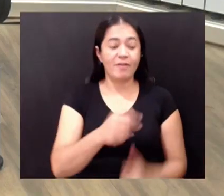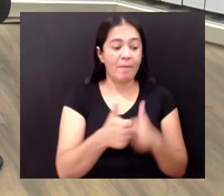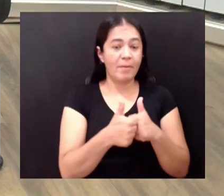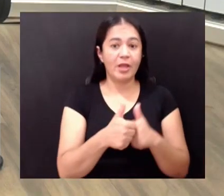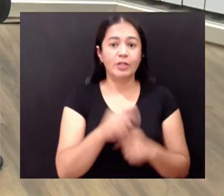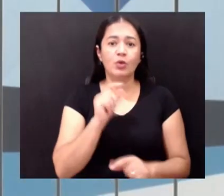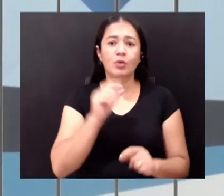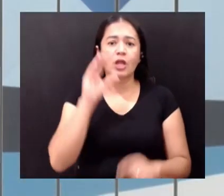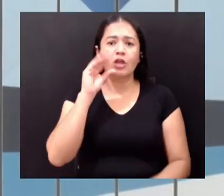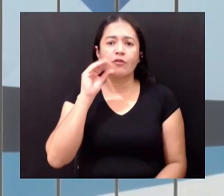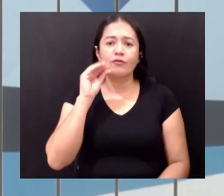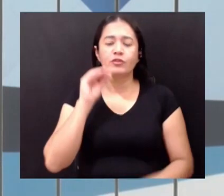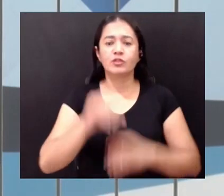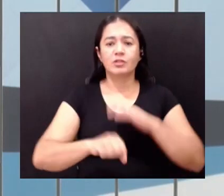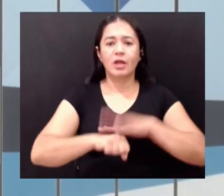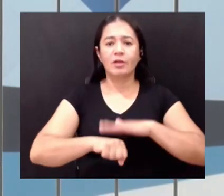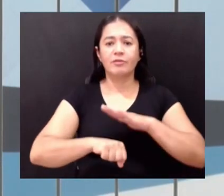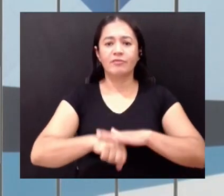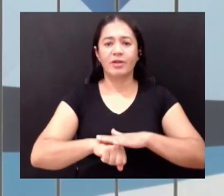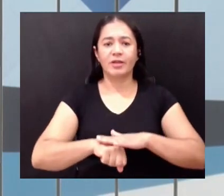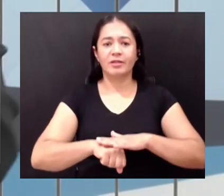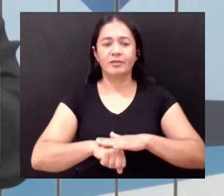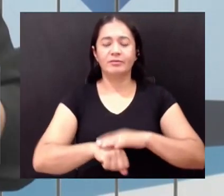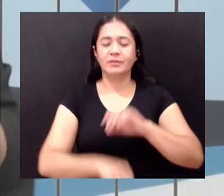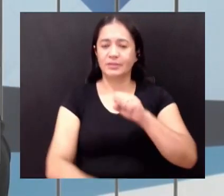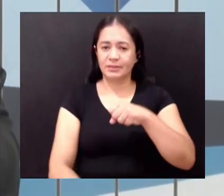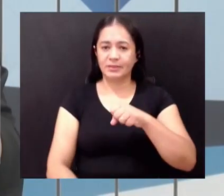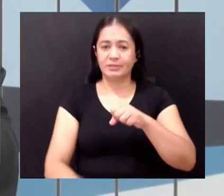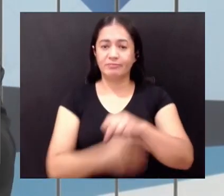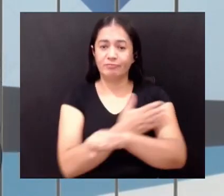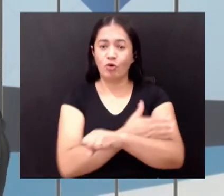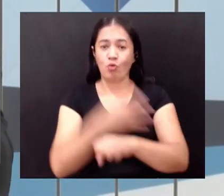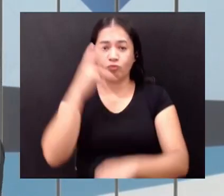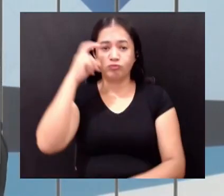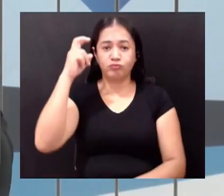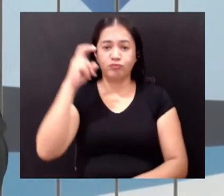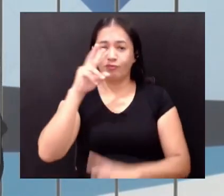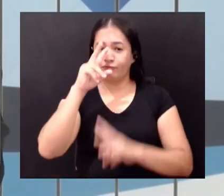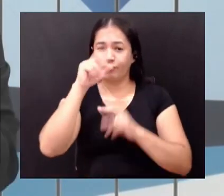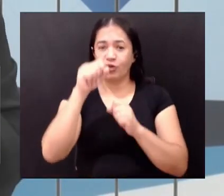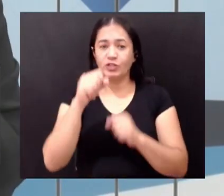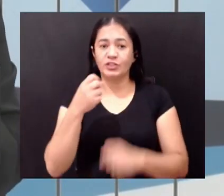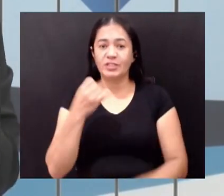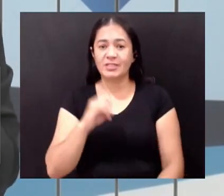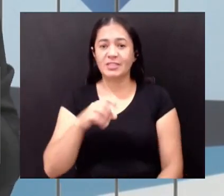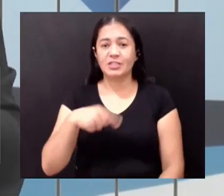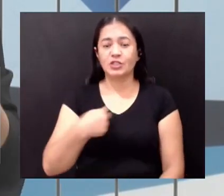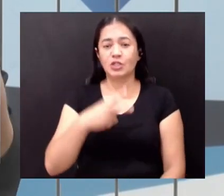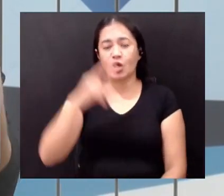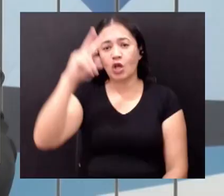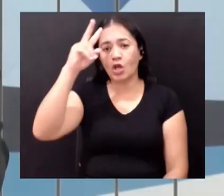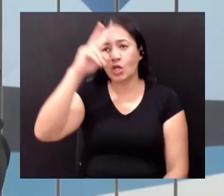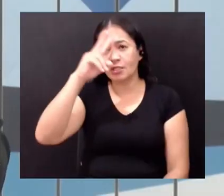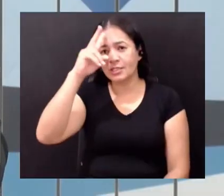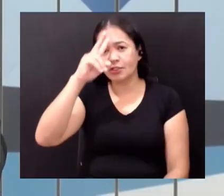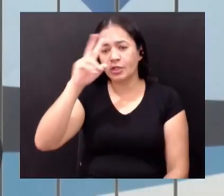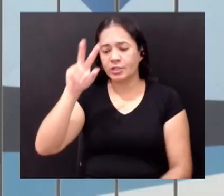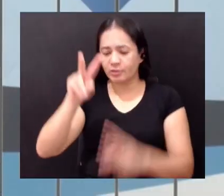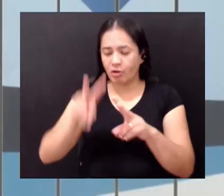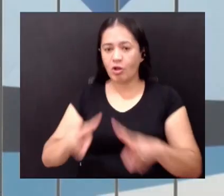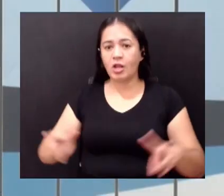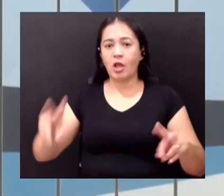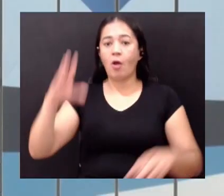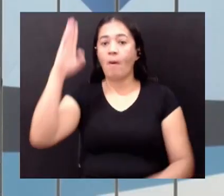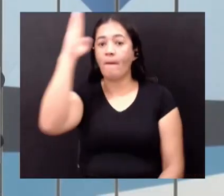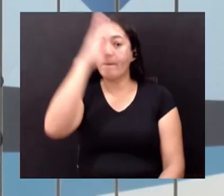exatamente isso, né? A gente vê um viés cultural muito forte. Se a gente for olhar historicamente para o Brasil, né? O Brasil foi um país que foi construído